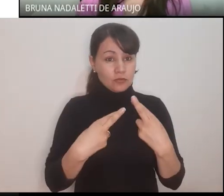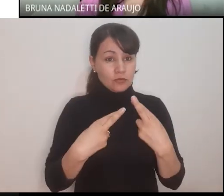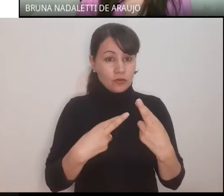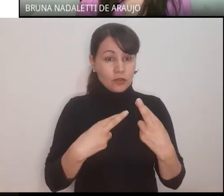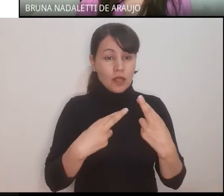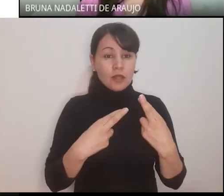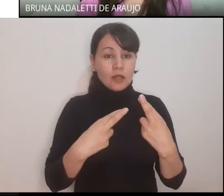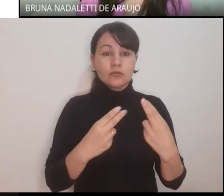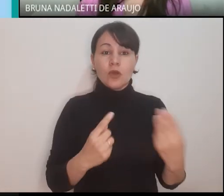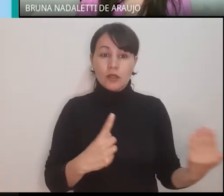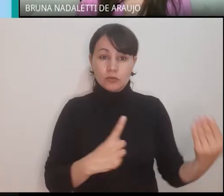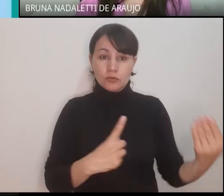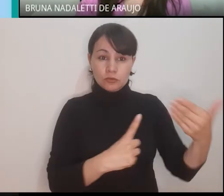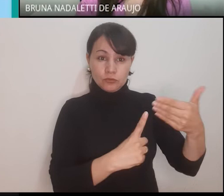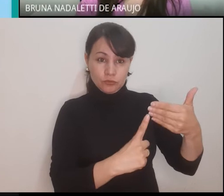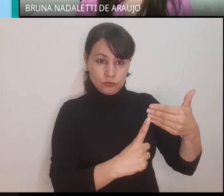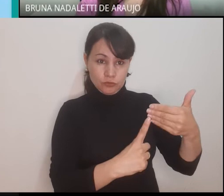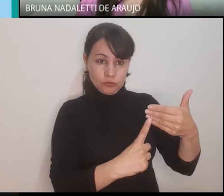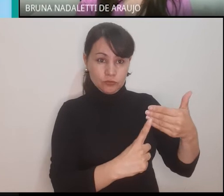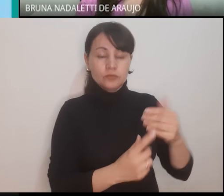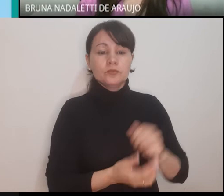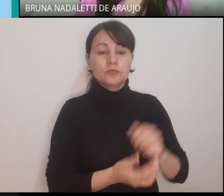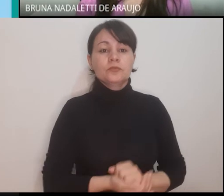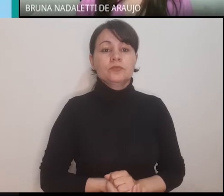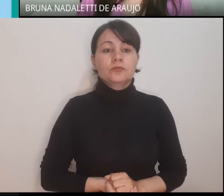catéter.